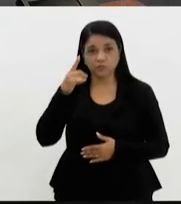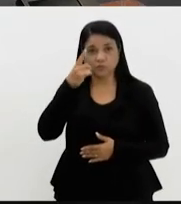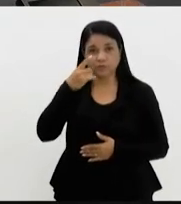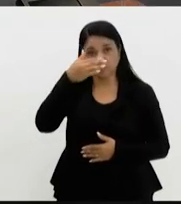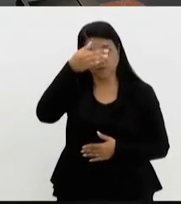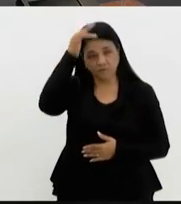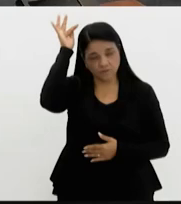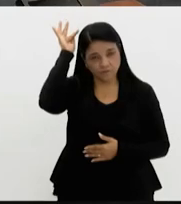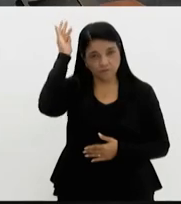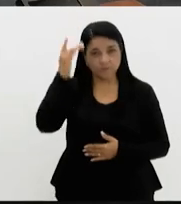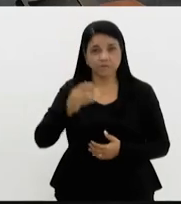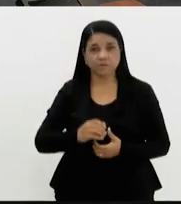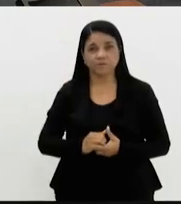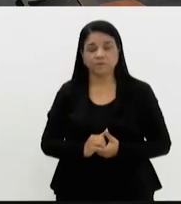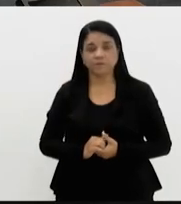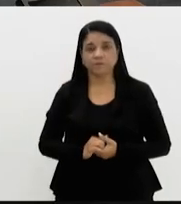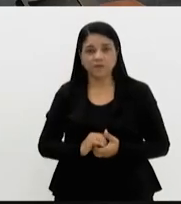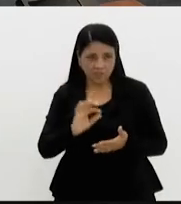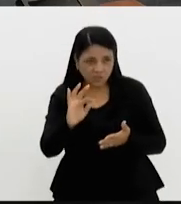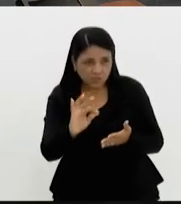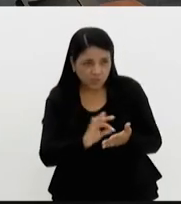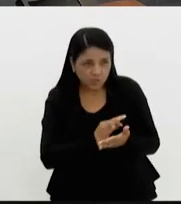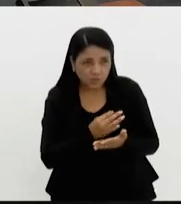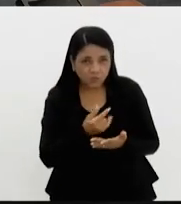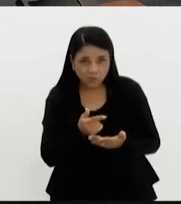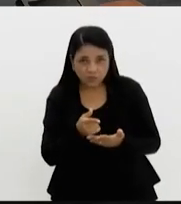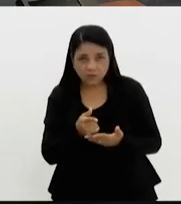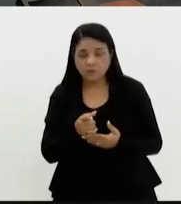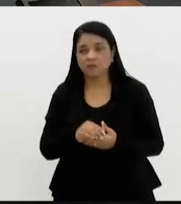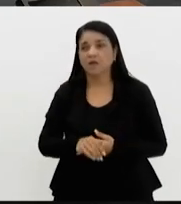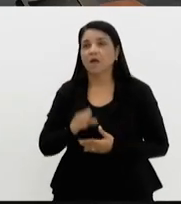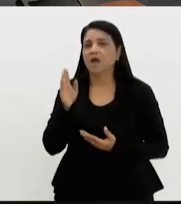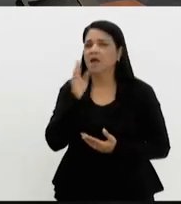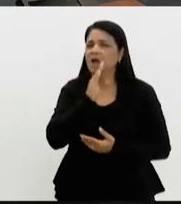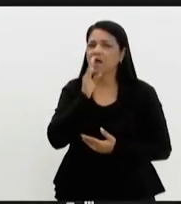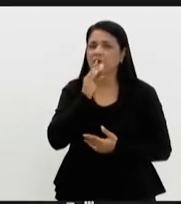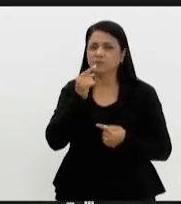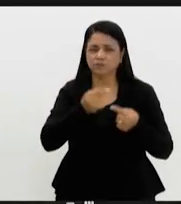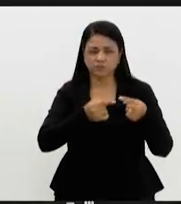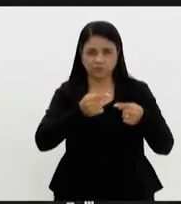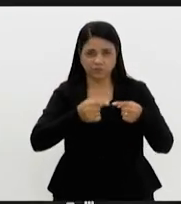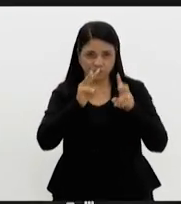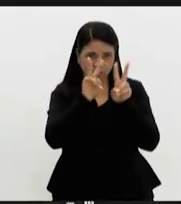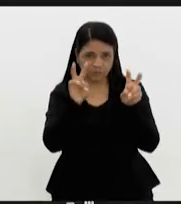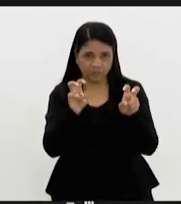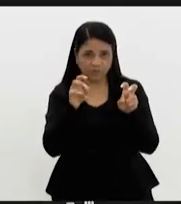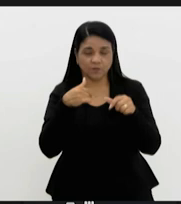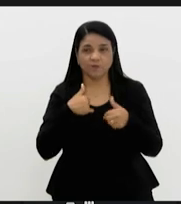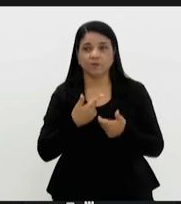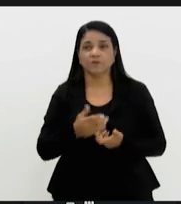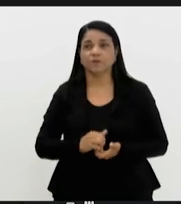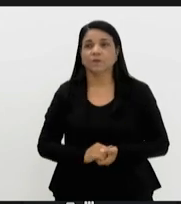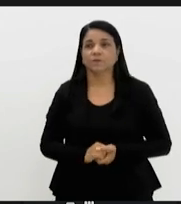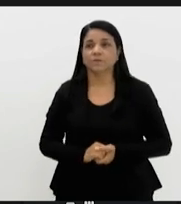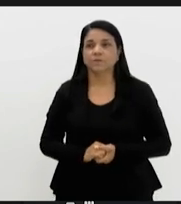Fred. Está escrito... Rapidamente, eu gostaria apenas de discutir rapidamente a matéria, como autor.